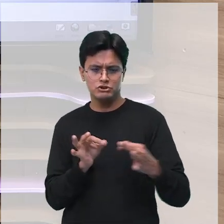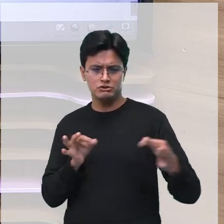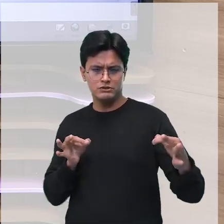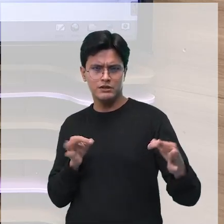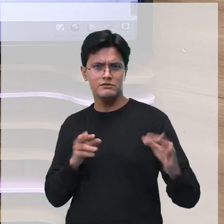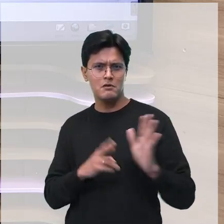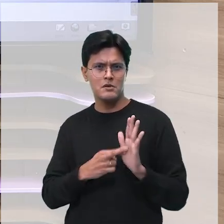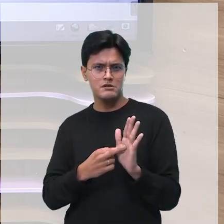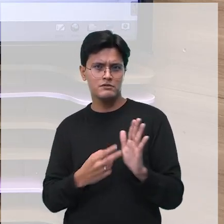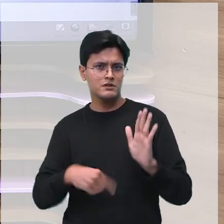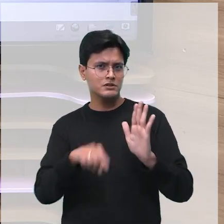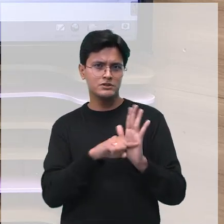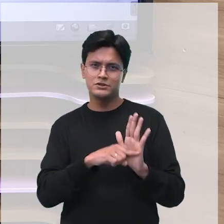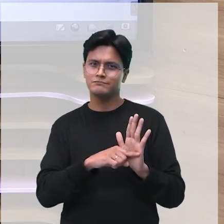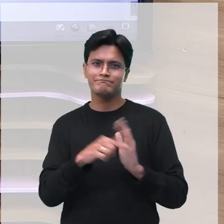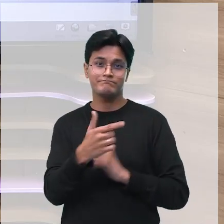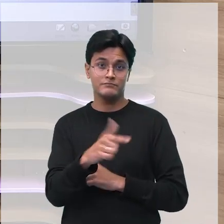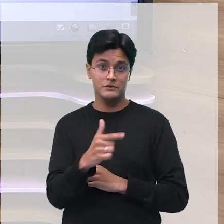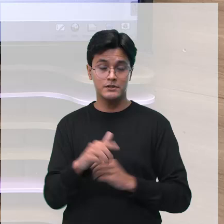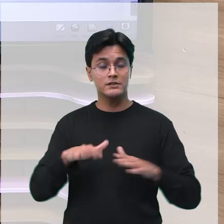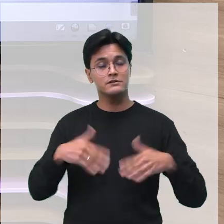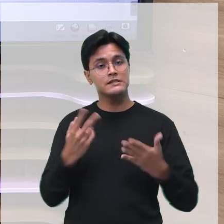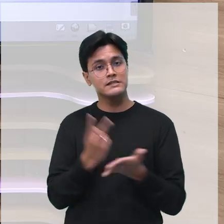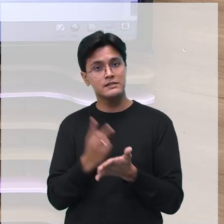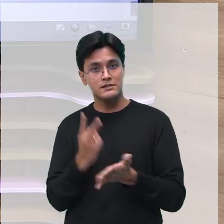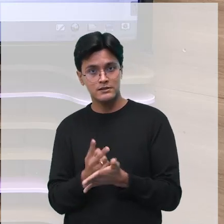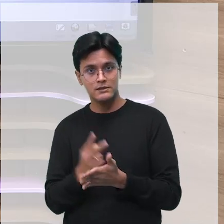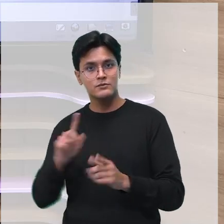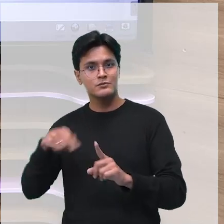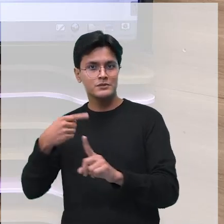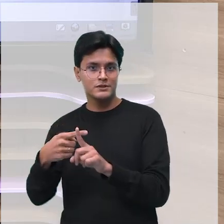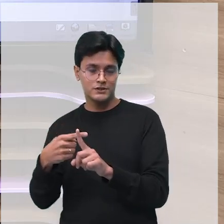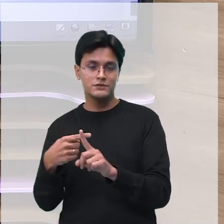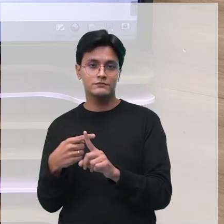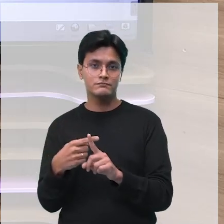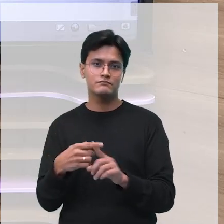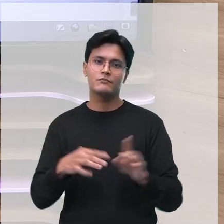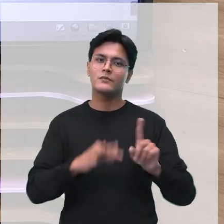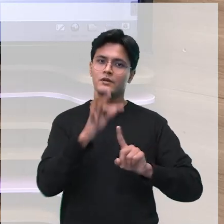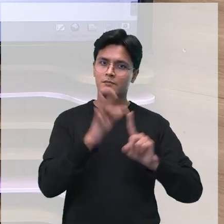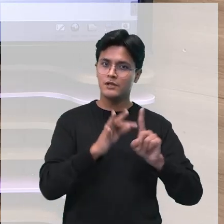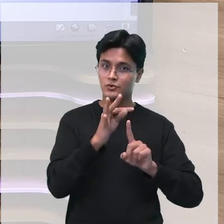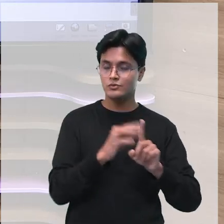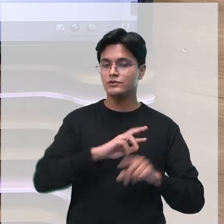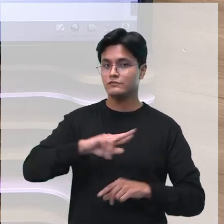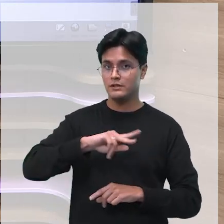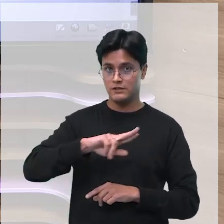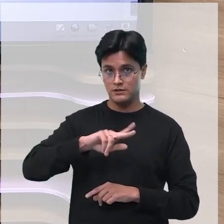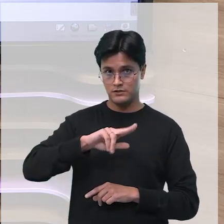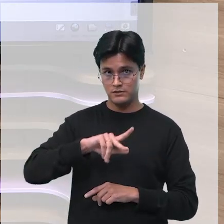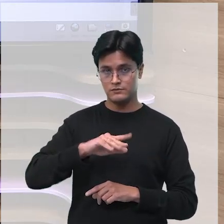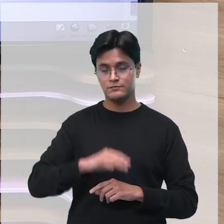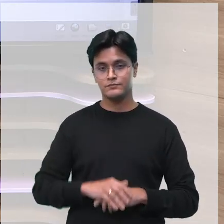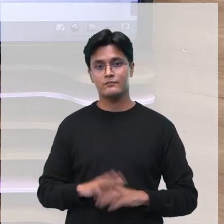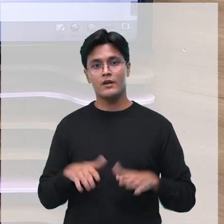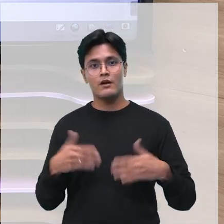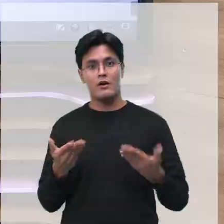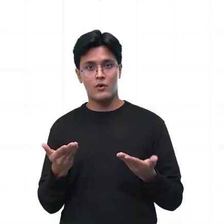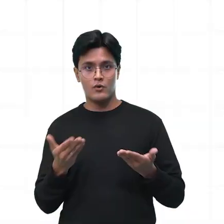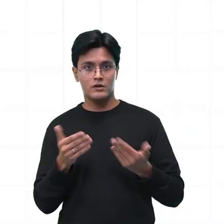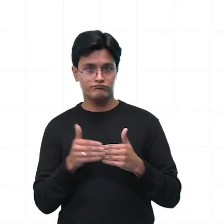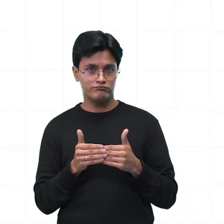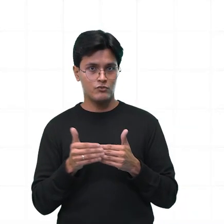então eu sempre vou contando de forma positiva não é o caso da temperatura Tá bom vamos seguindo então com mais